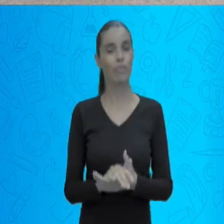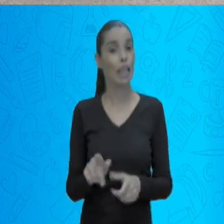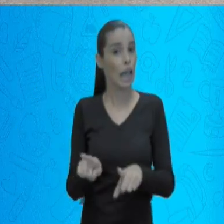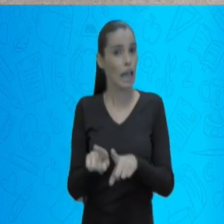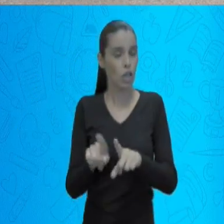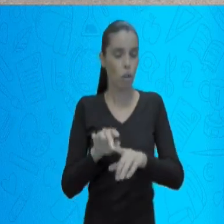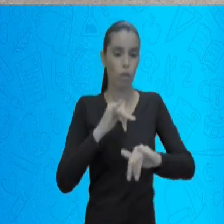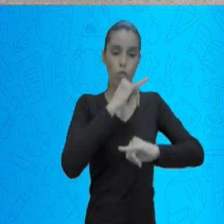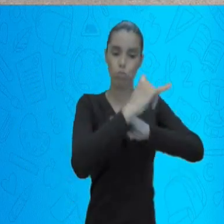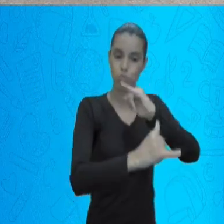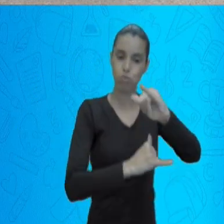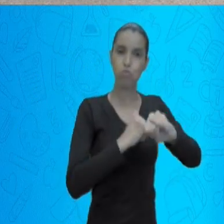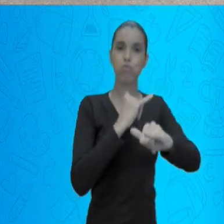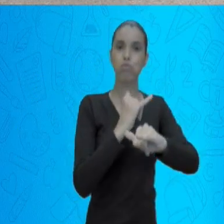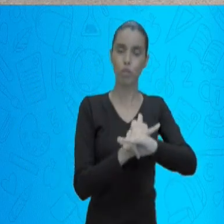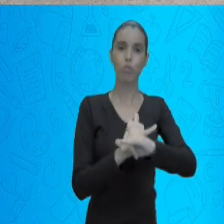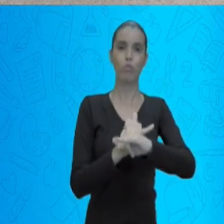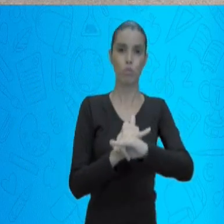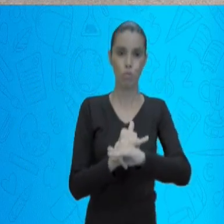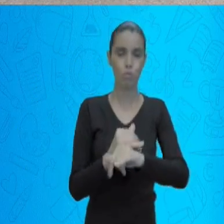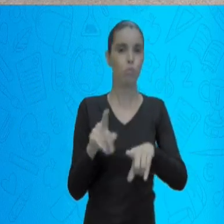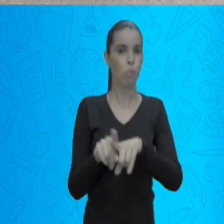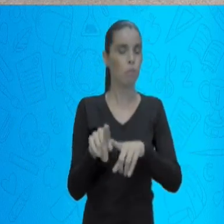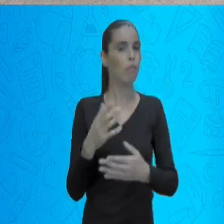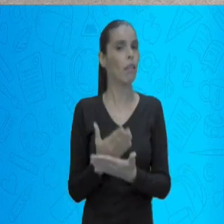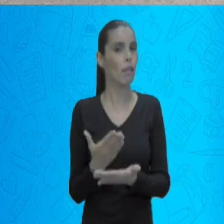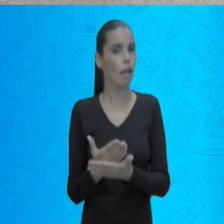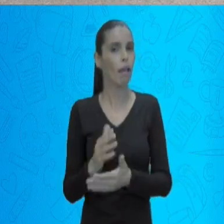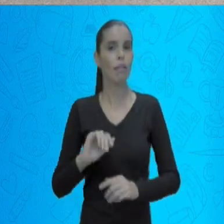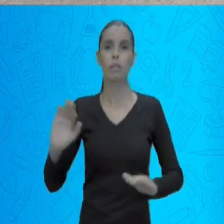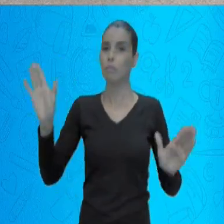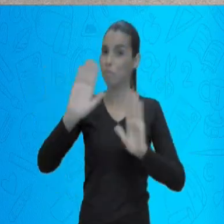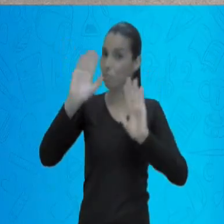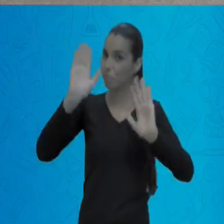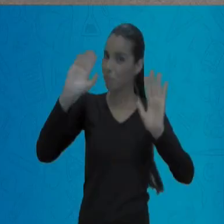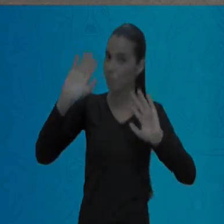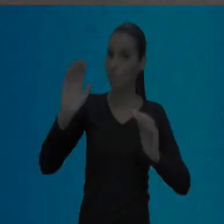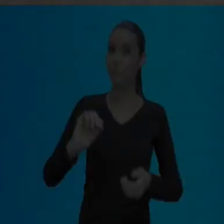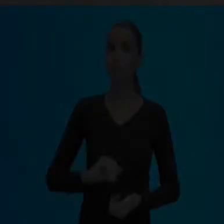inscreva no canal do YouTube SMED-GV. Até a próxima. Tchau!